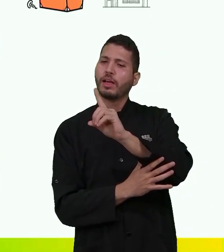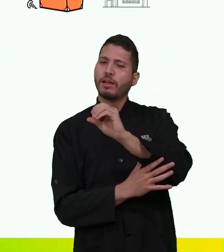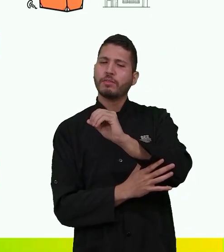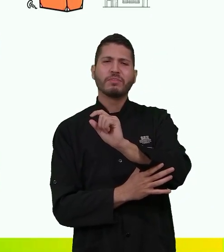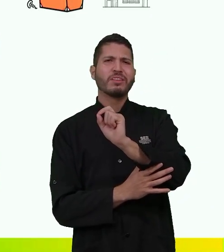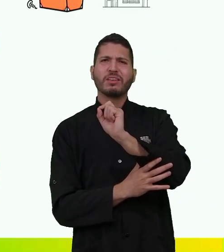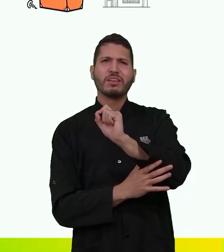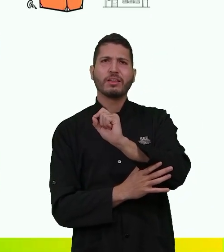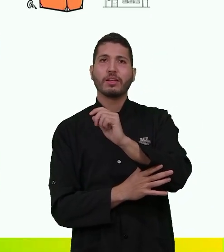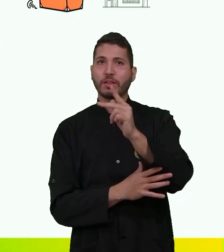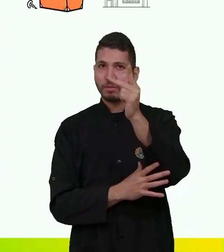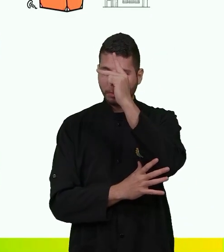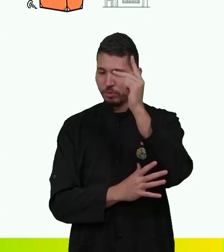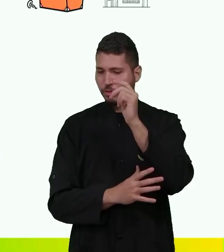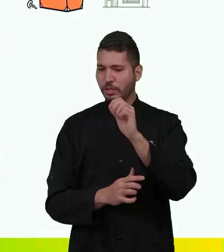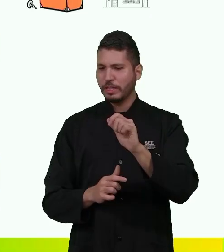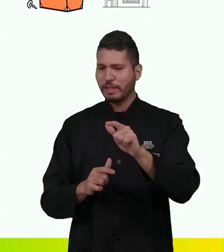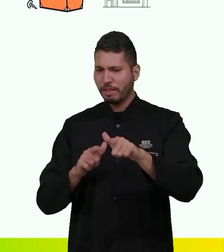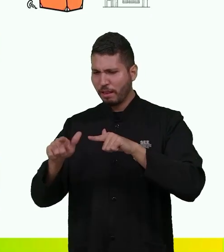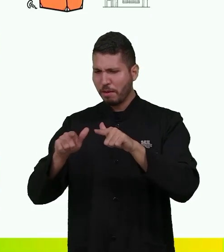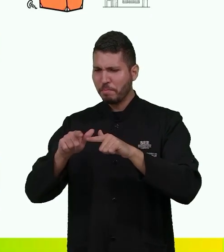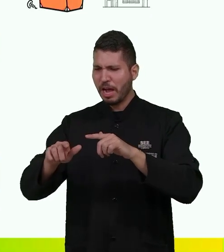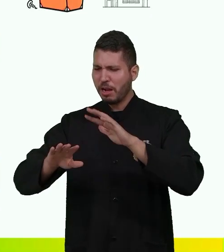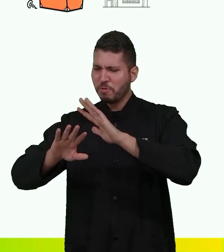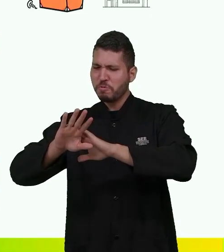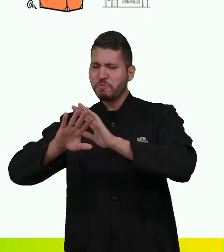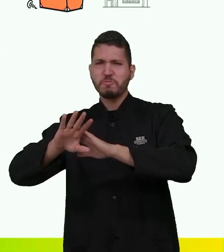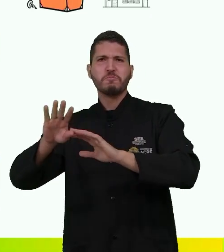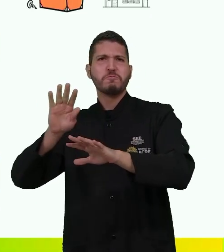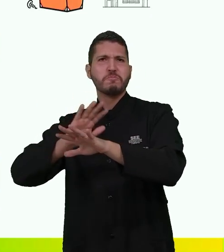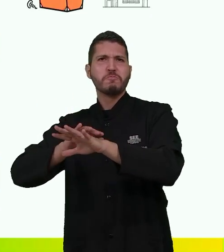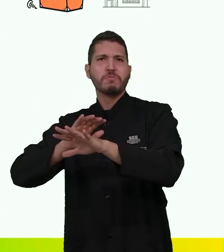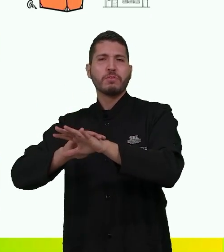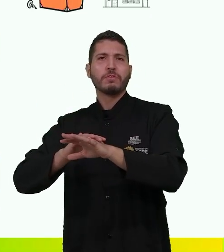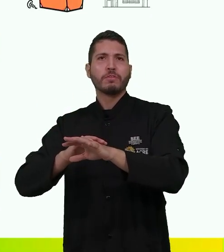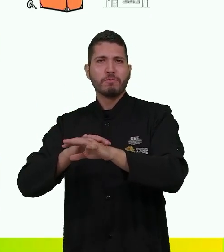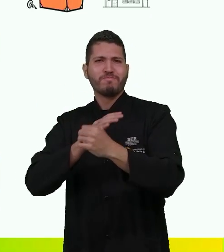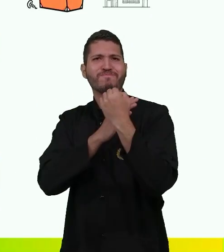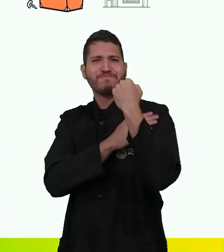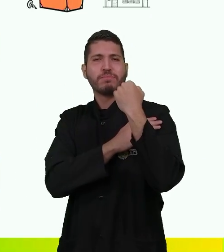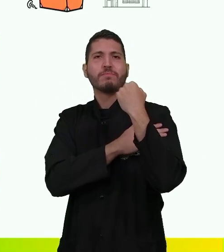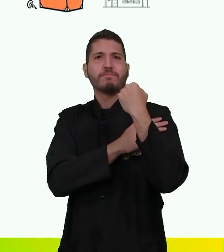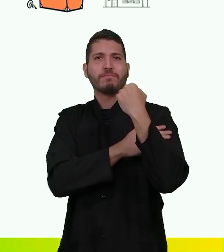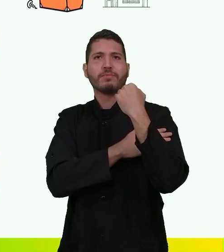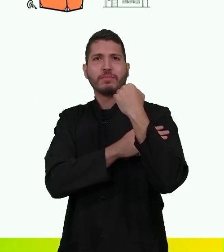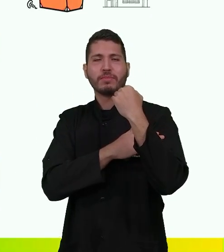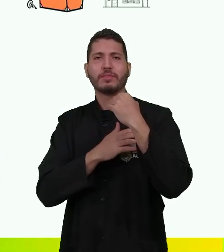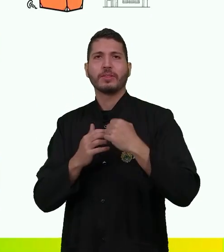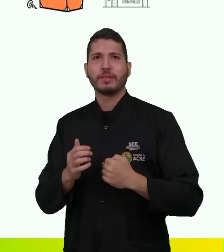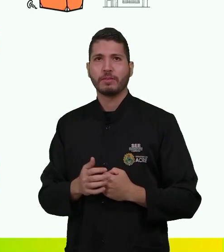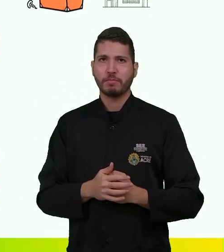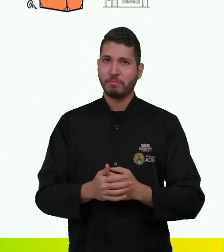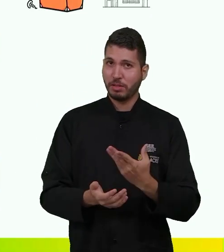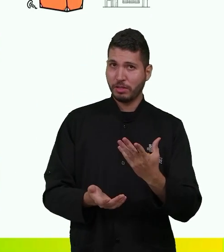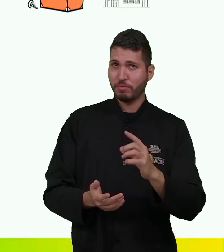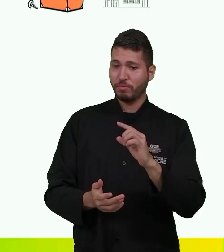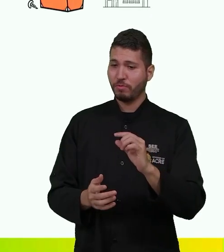mão de obra. São os trabalhadores, aqueles que vendiam a sua força de trabalho em troca de um